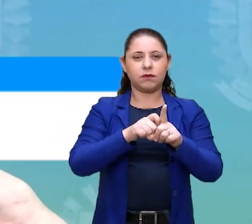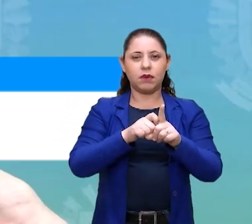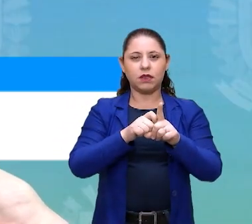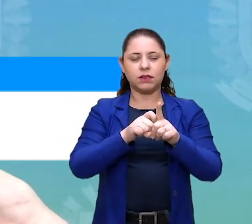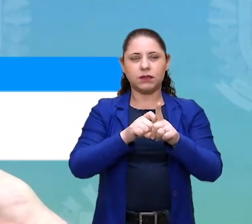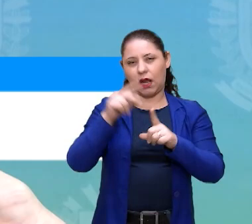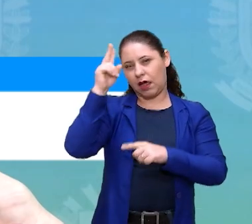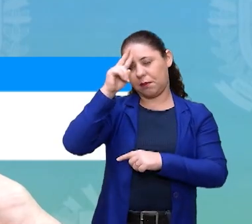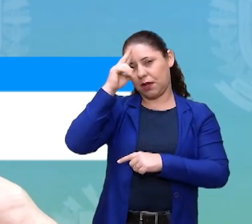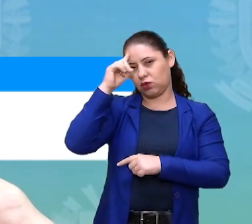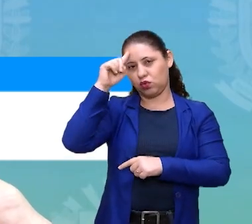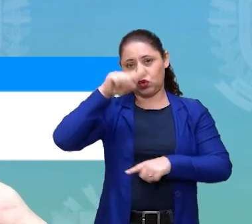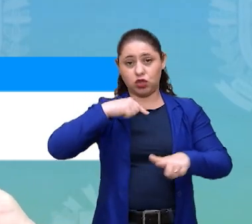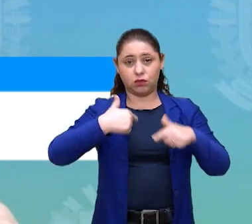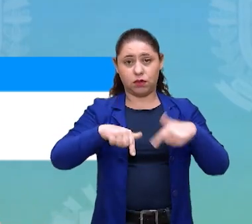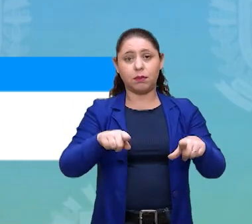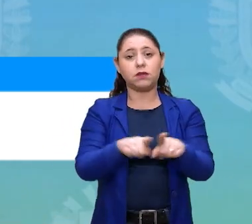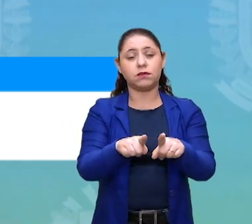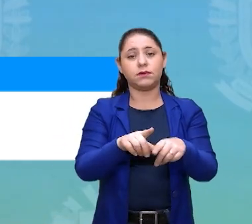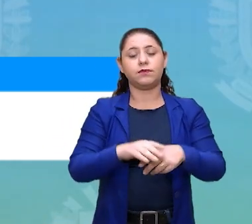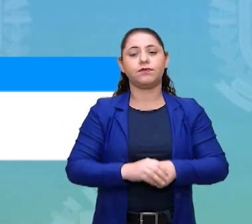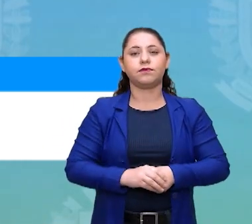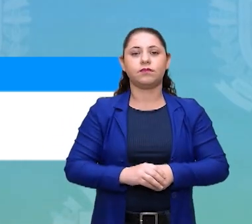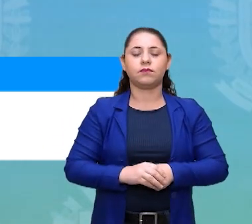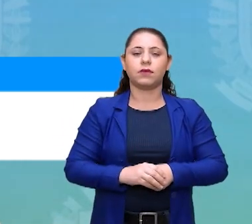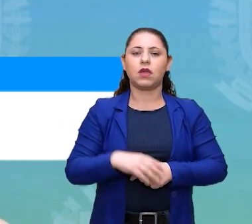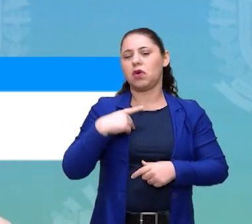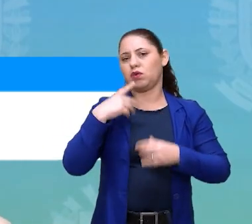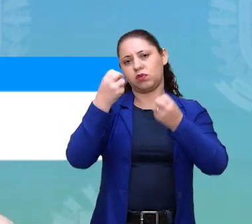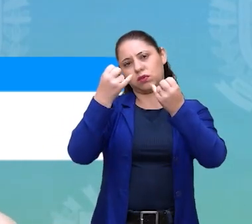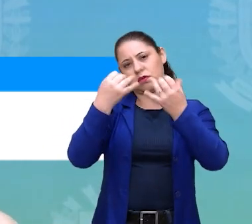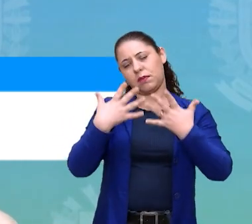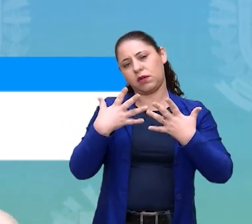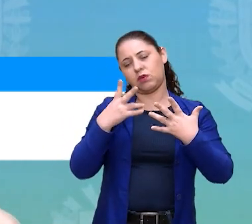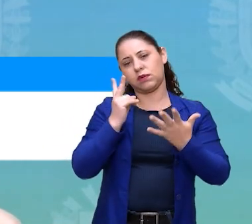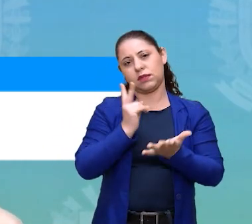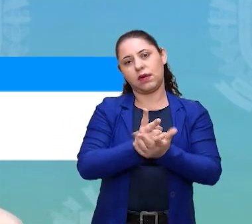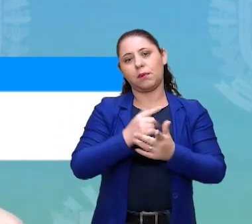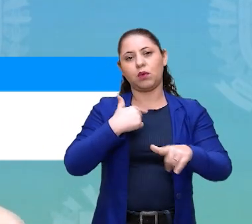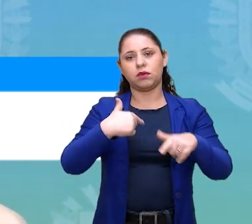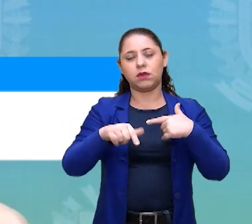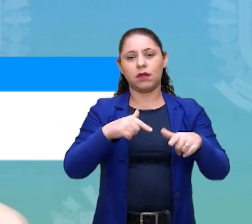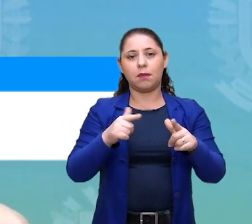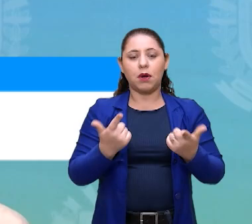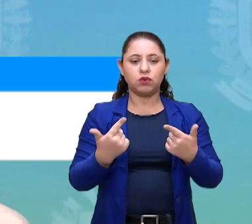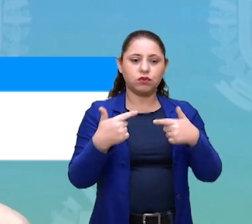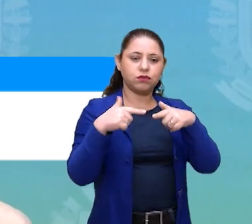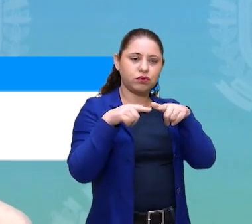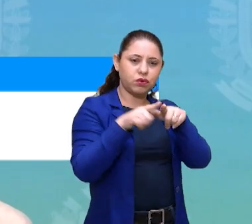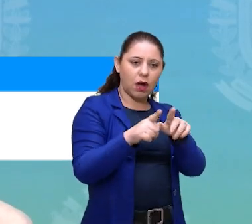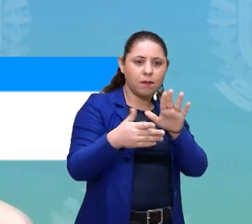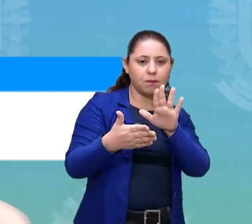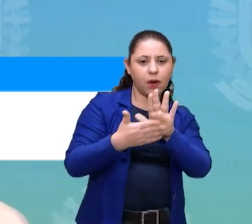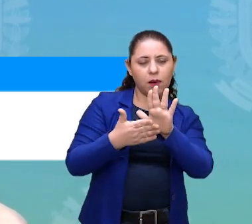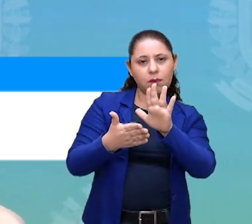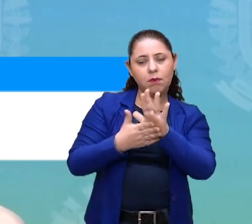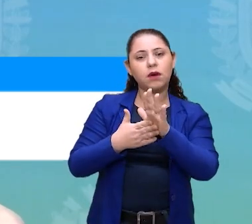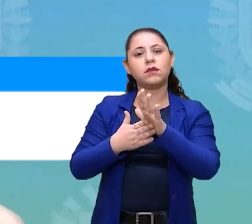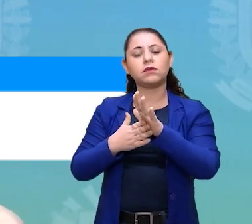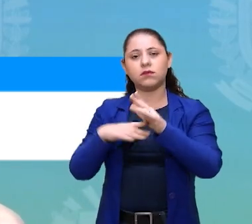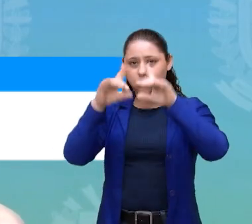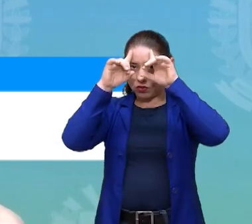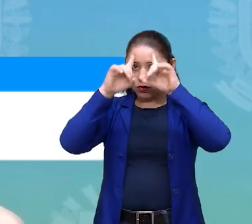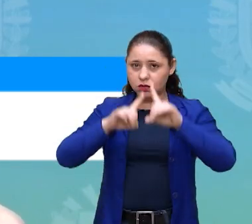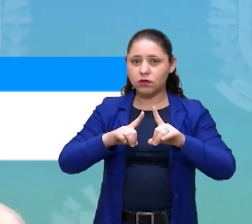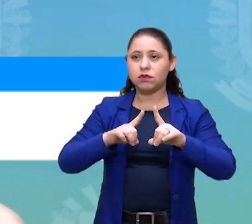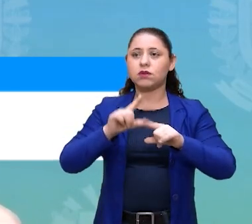de maio nos coloca nessa lembrança sempre do Dia do Trabalhador. Costumo dizer que o trabalho é cooperação,